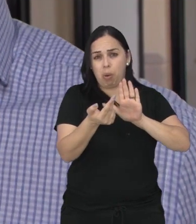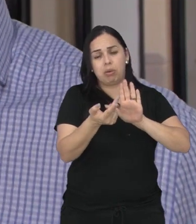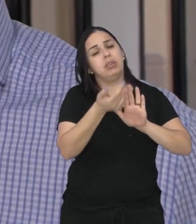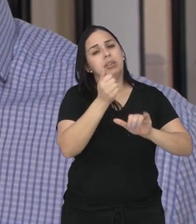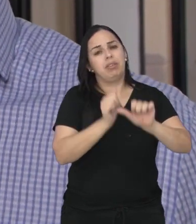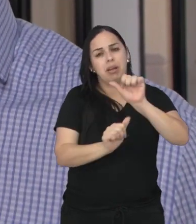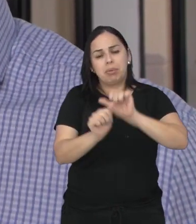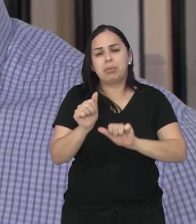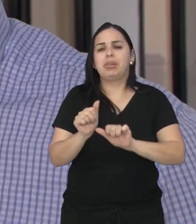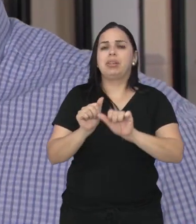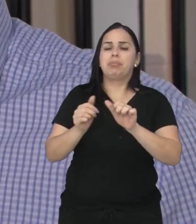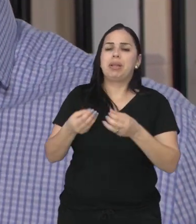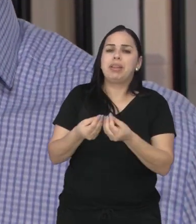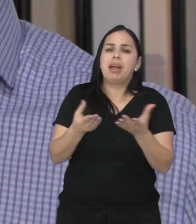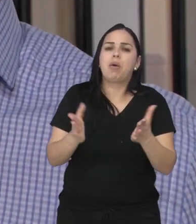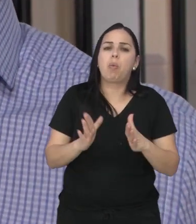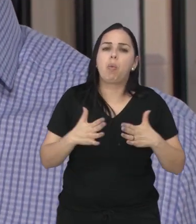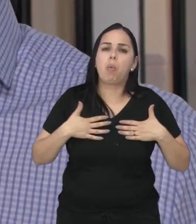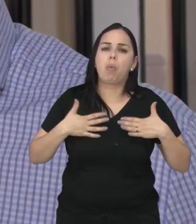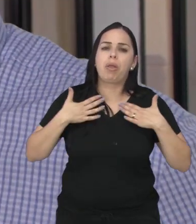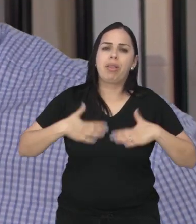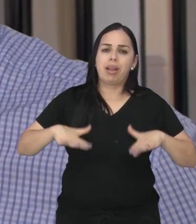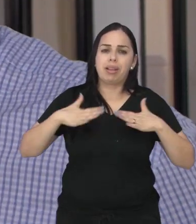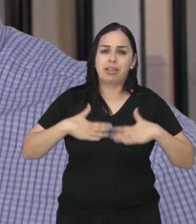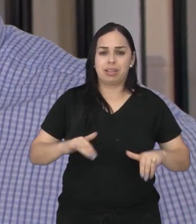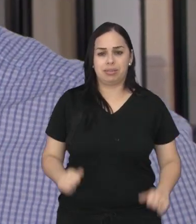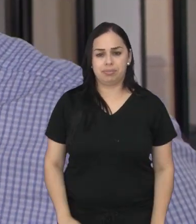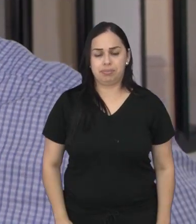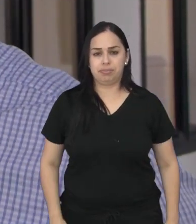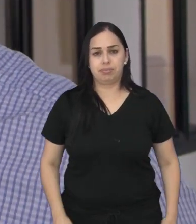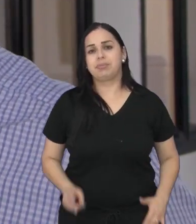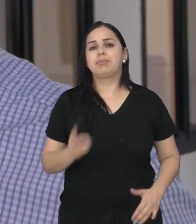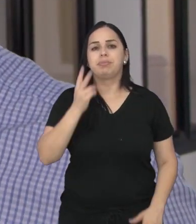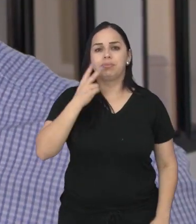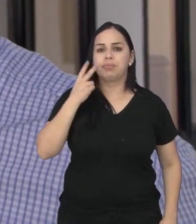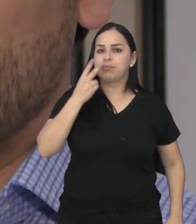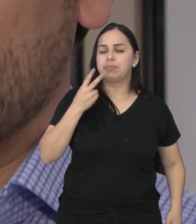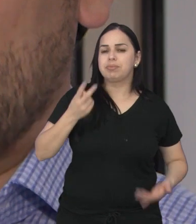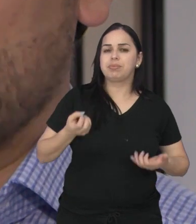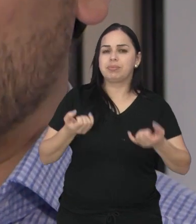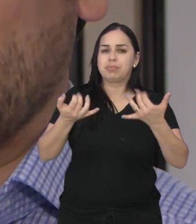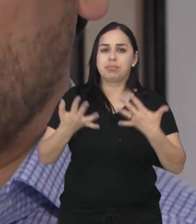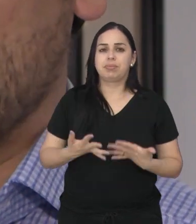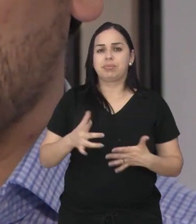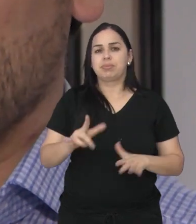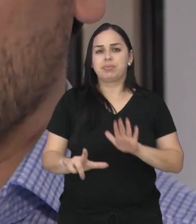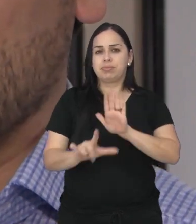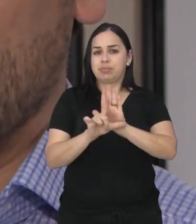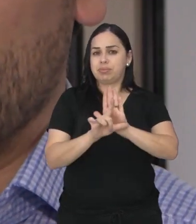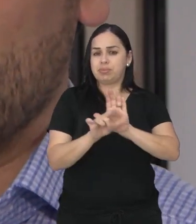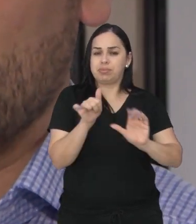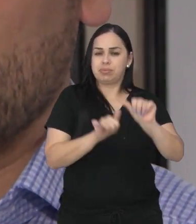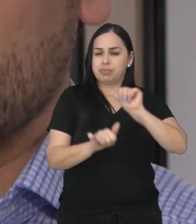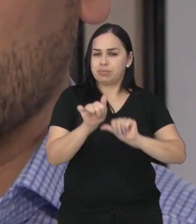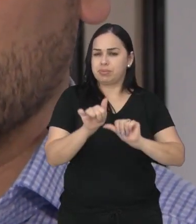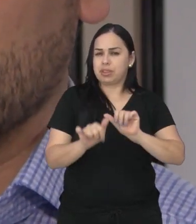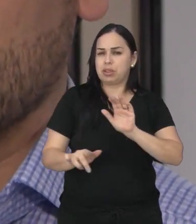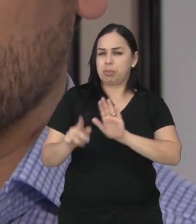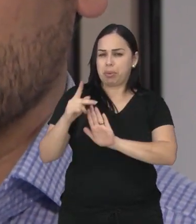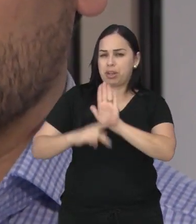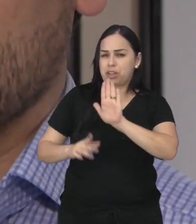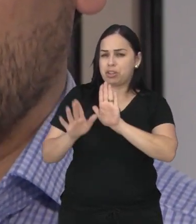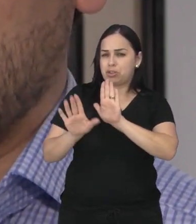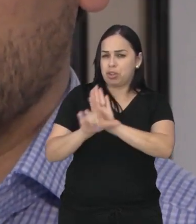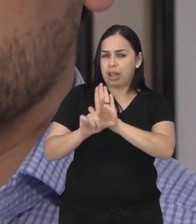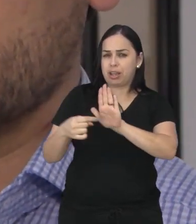buscou revogar para trazer mais tranquilidade para o cidadão e também para o empreendedor. O vereador ainda destaca leis